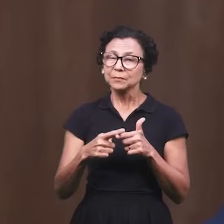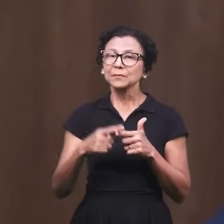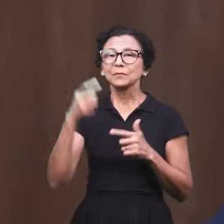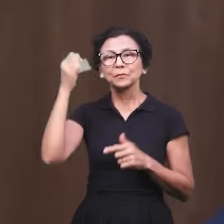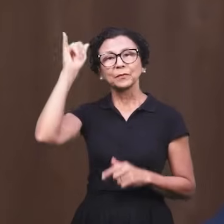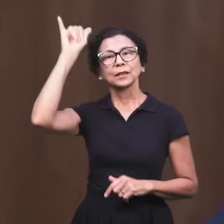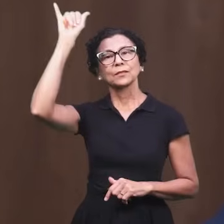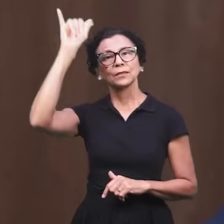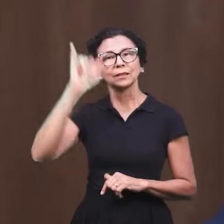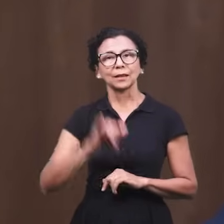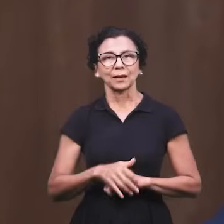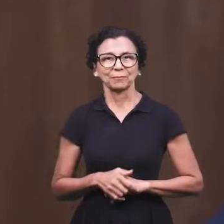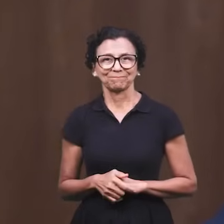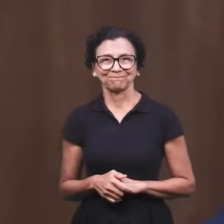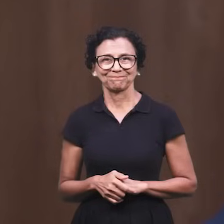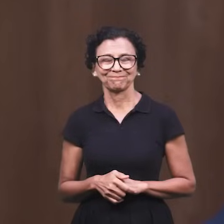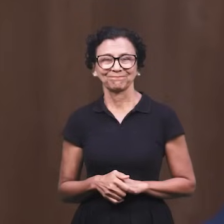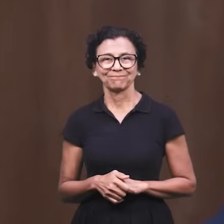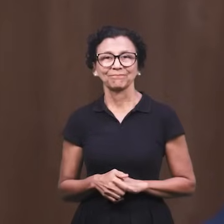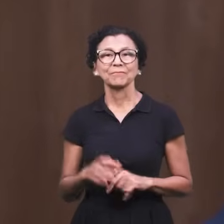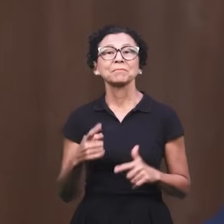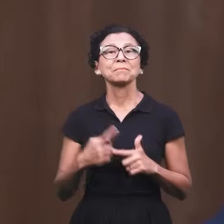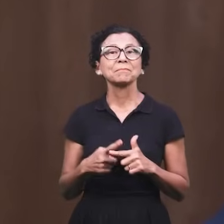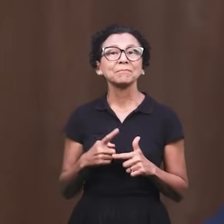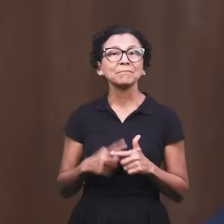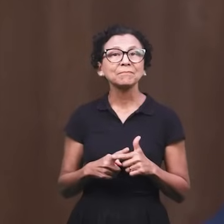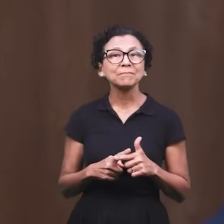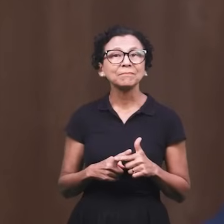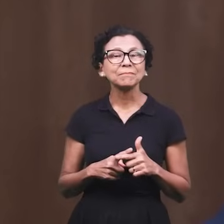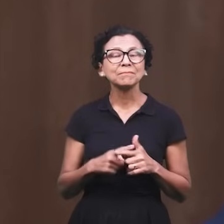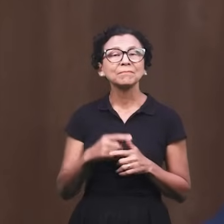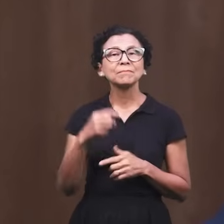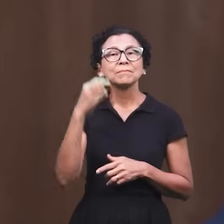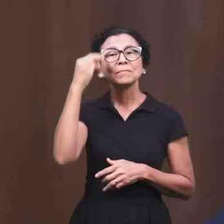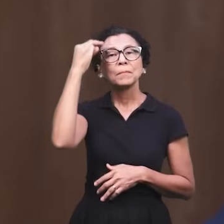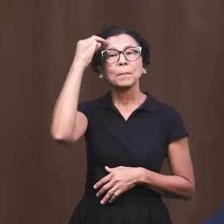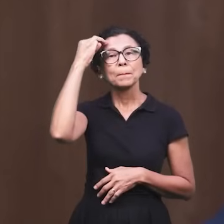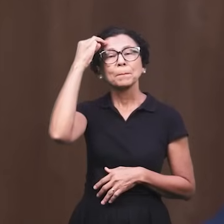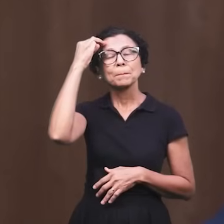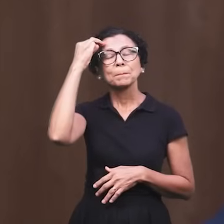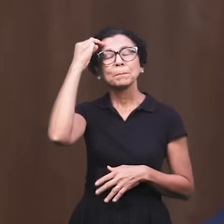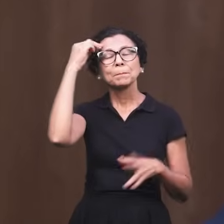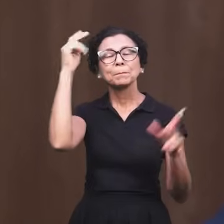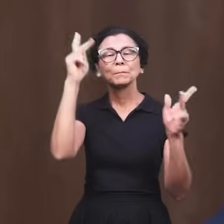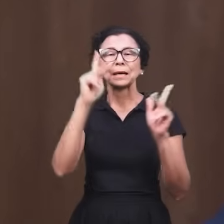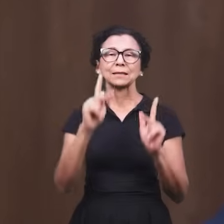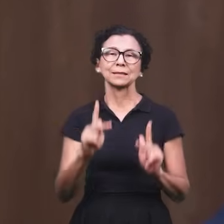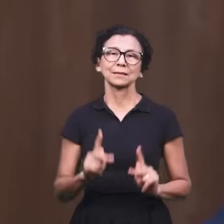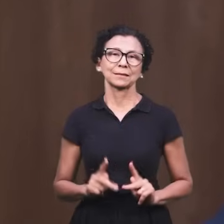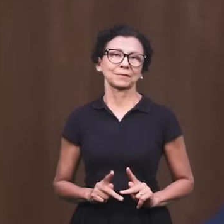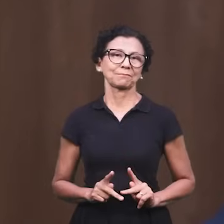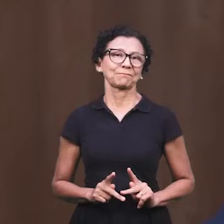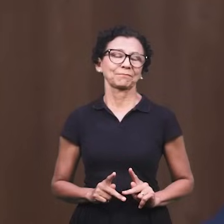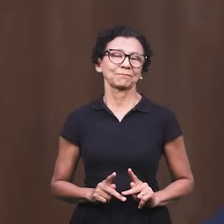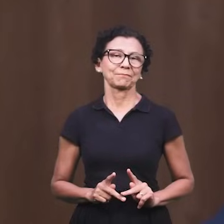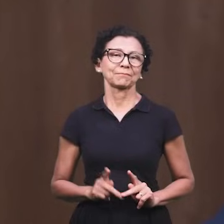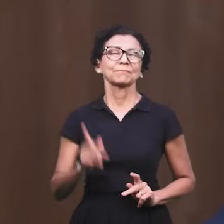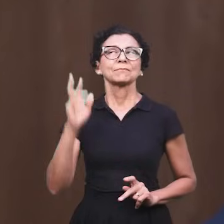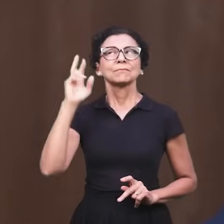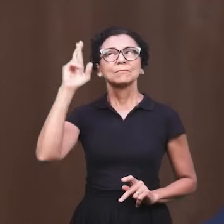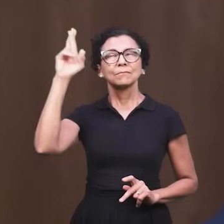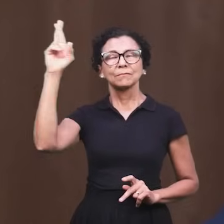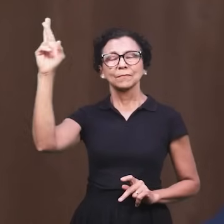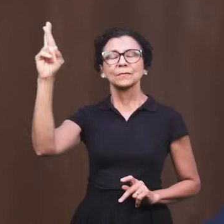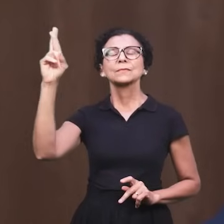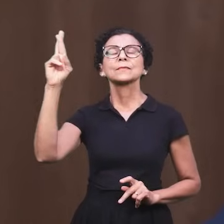evitar e não vamos adoecer porque nós vamos ter uma mente em paz. Porque o Senhor vai